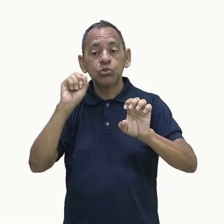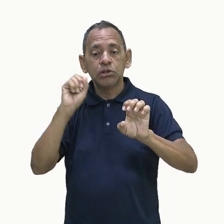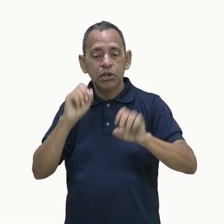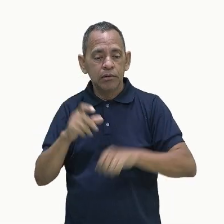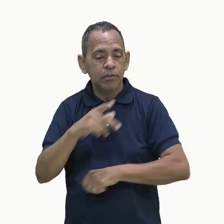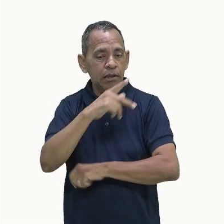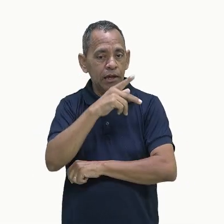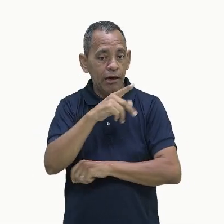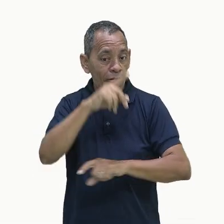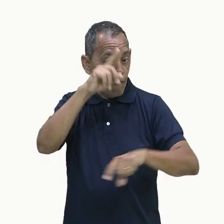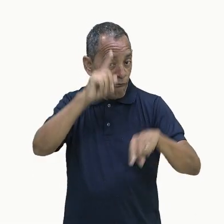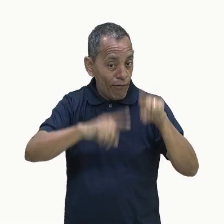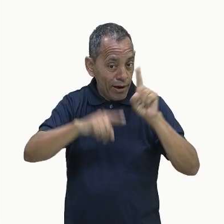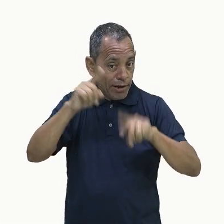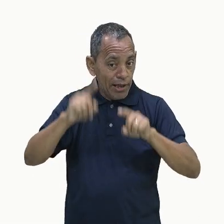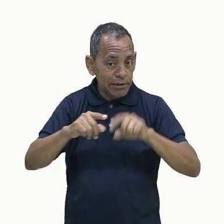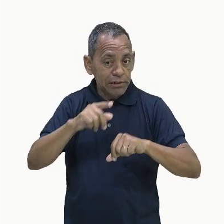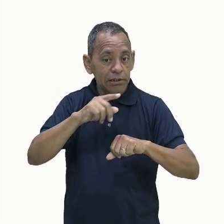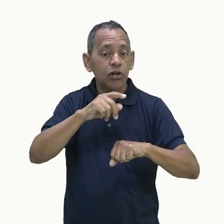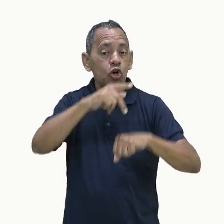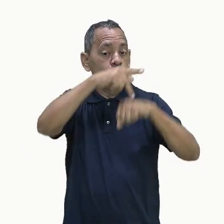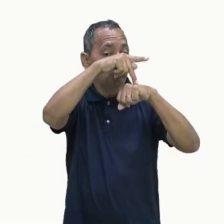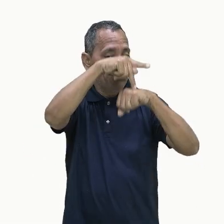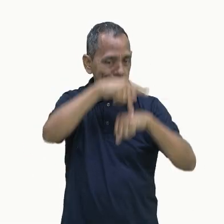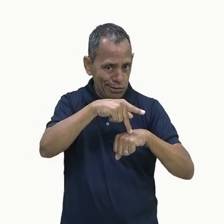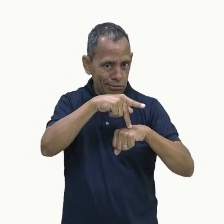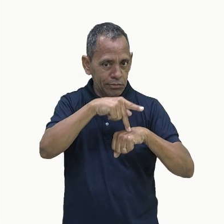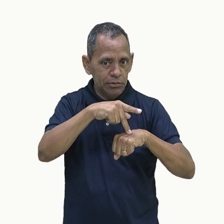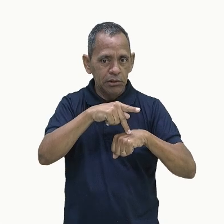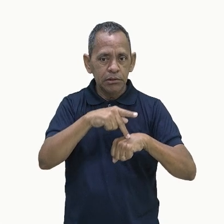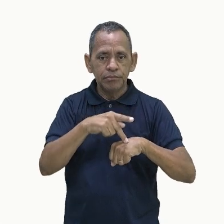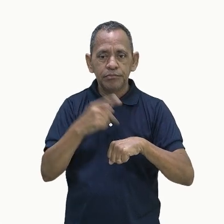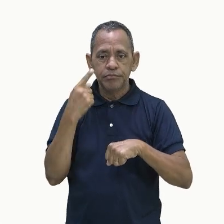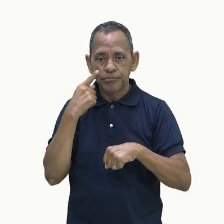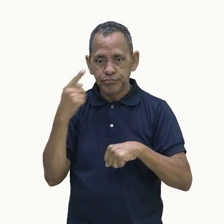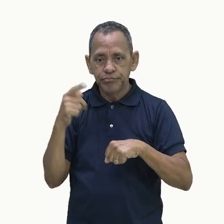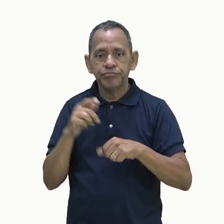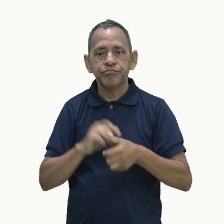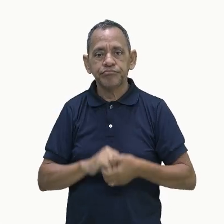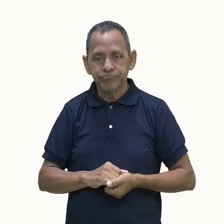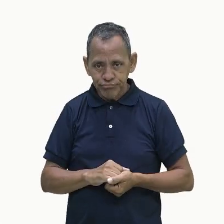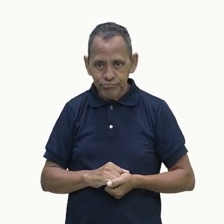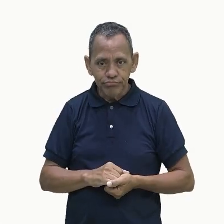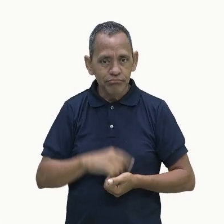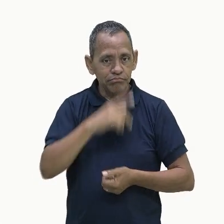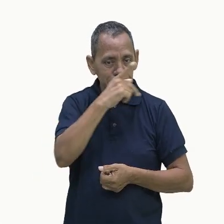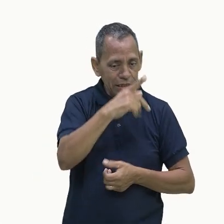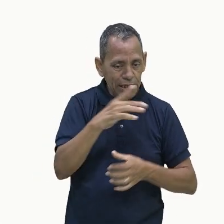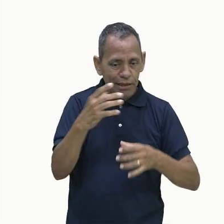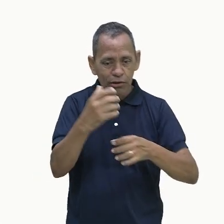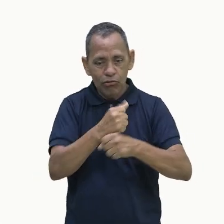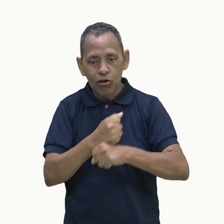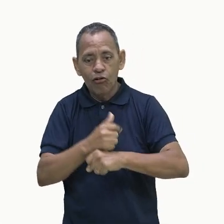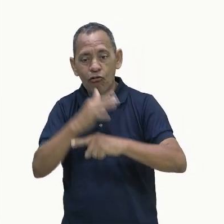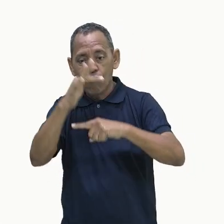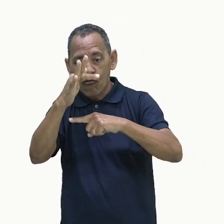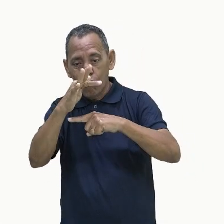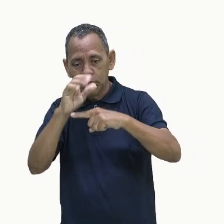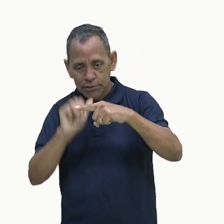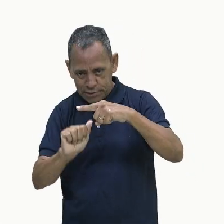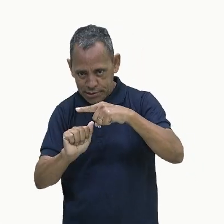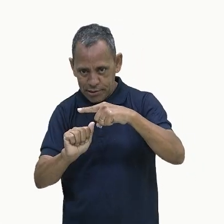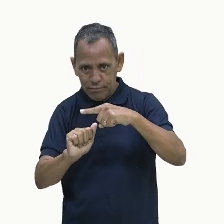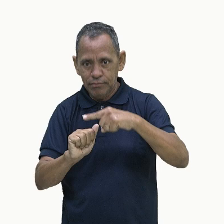a variação de pressão. Olha lá aquela fórmula aqui, a fórmula pressão é igual a força sobre a